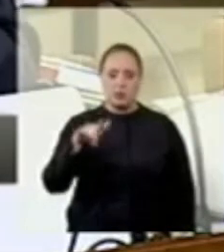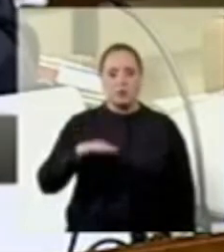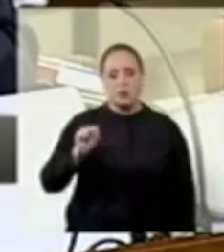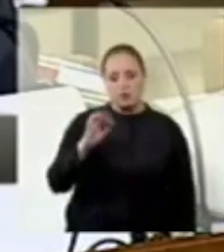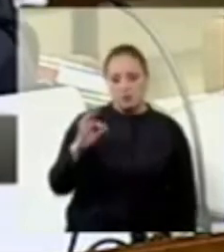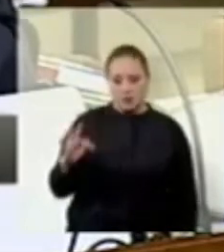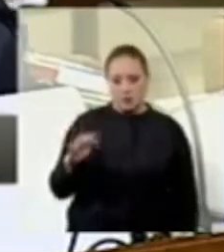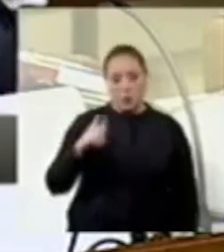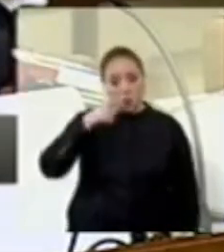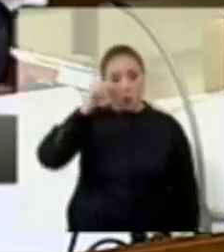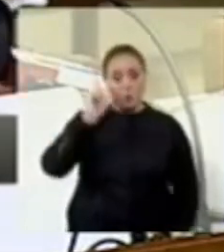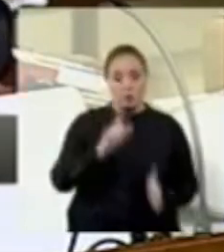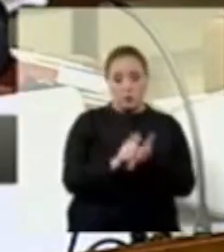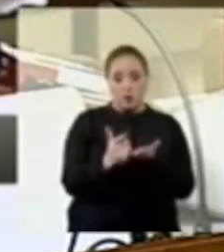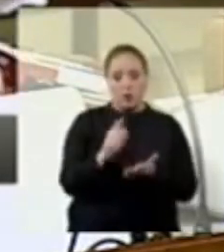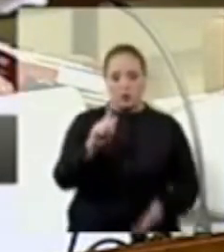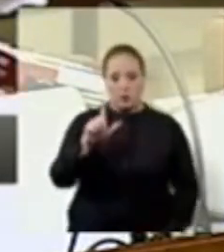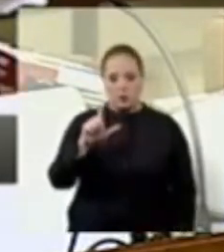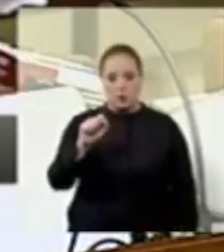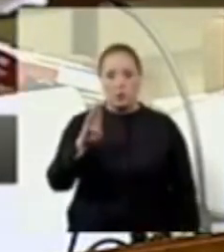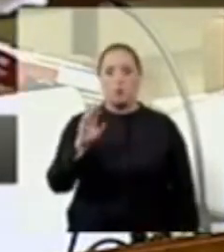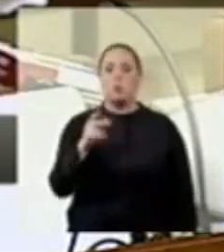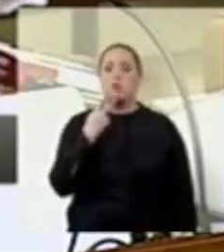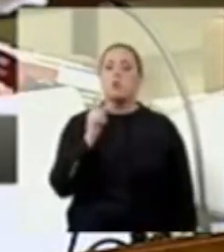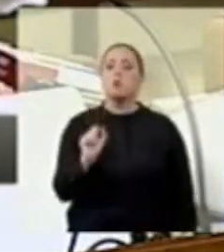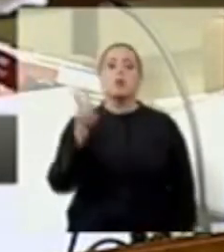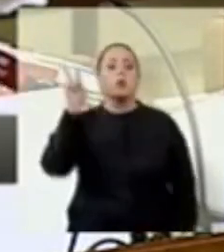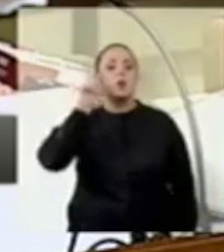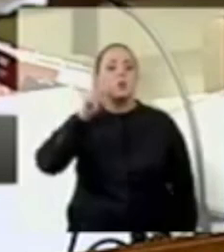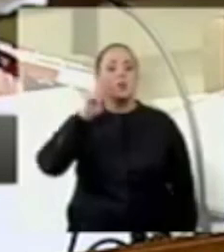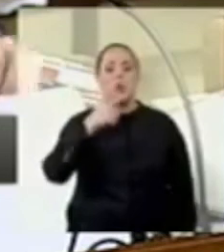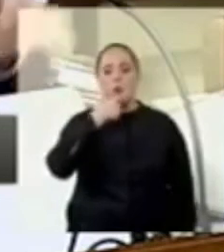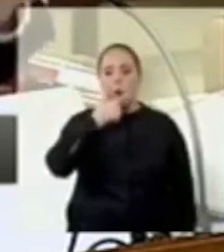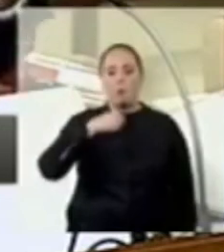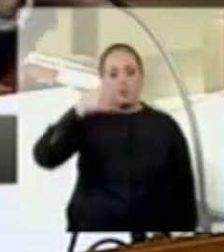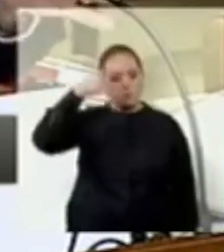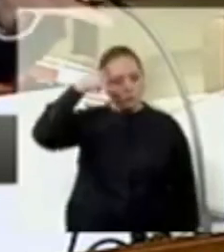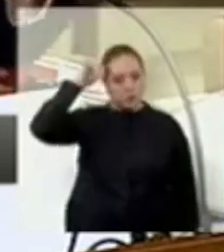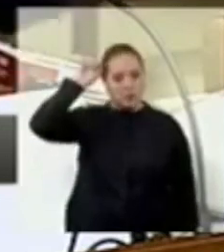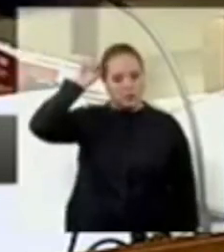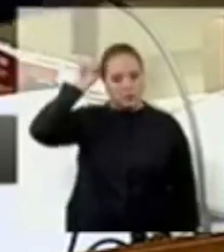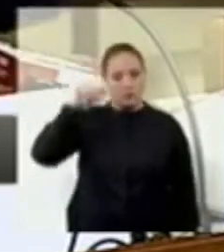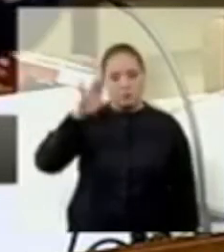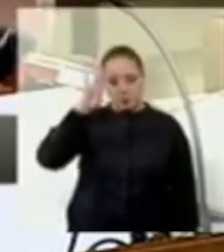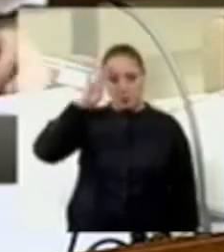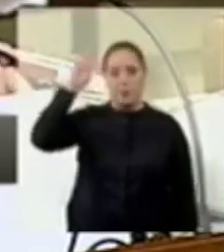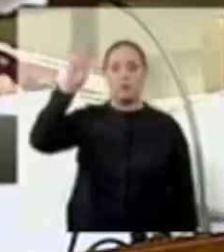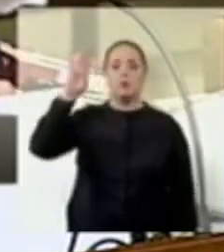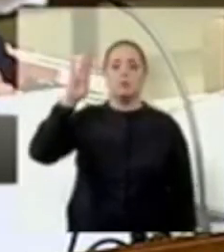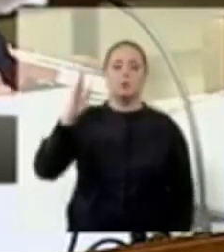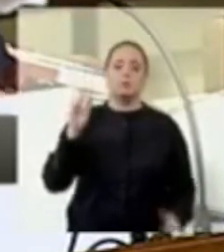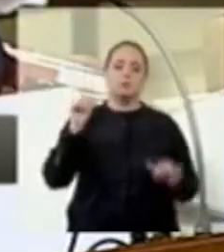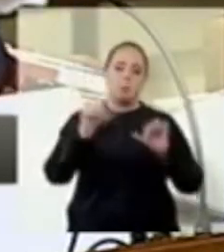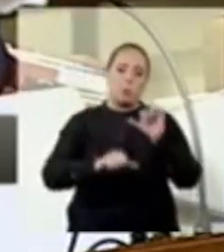cleide carvalho expôs a história do fazendeiro que foi o pivô da virada da jurisprudência